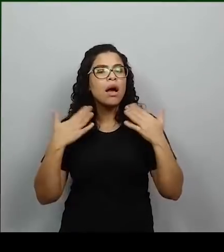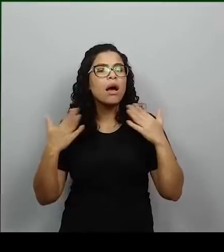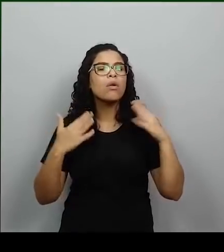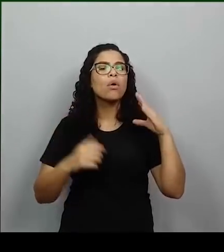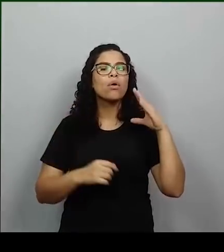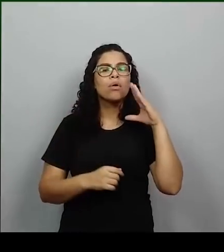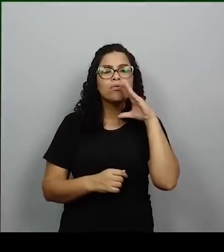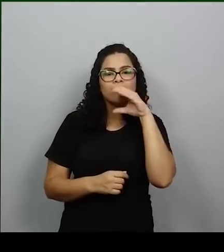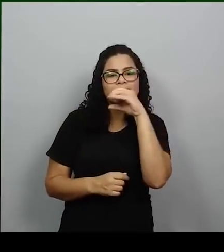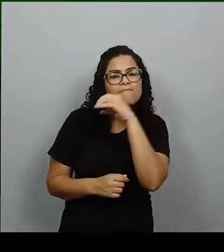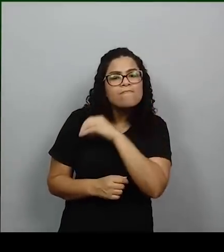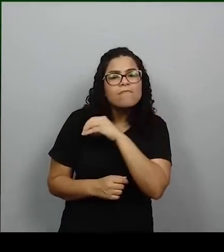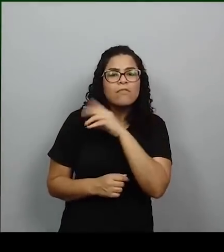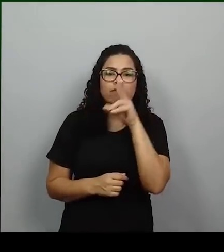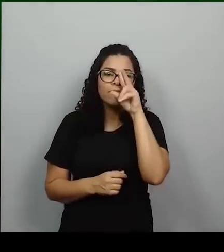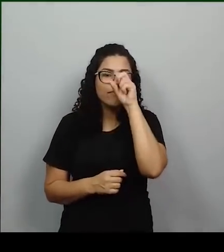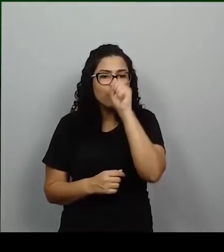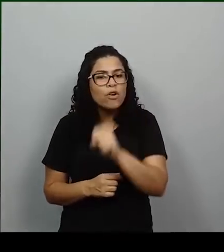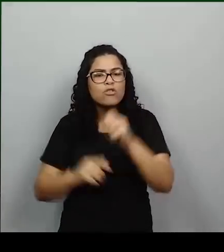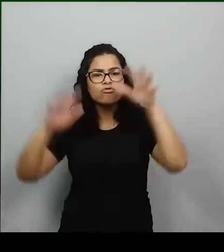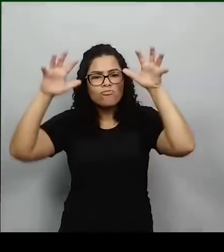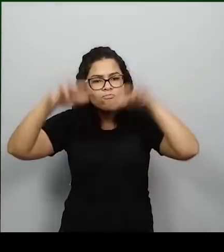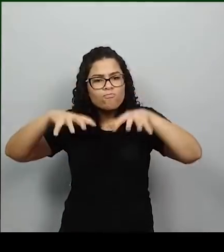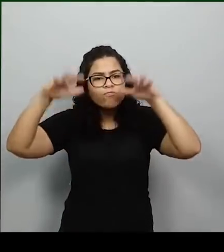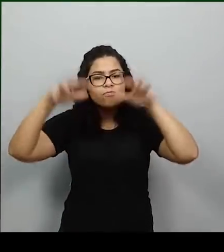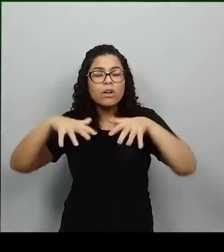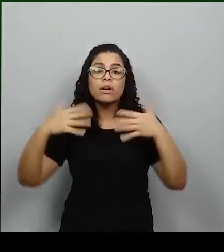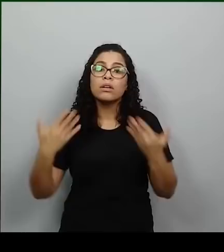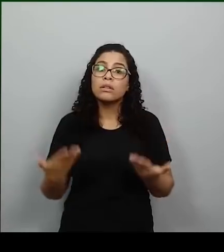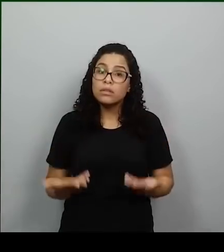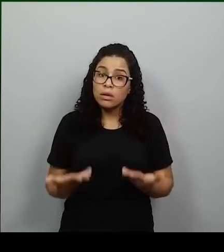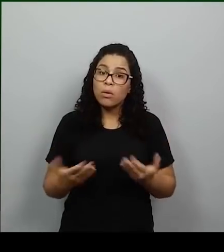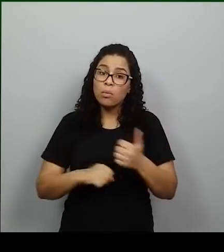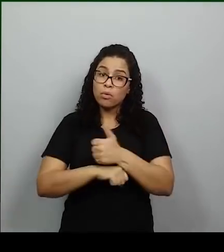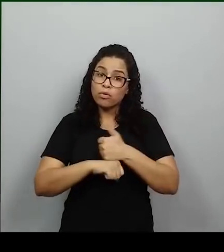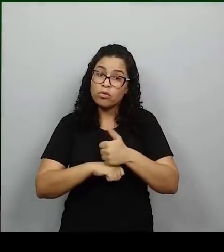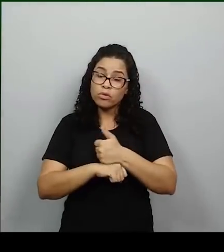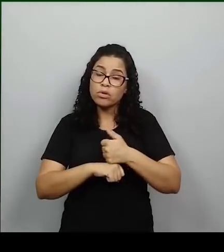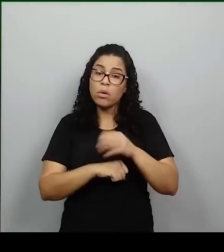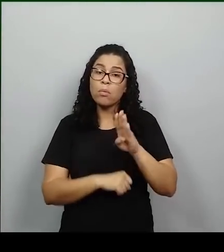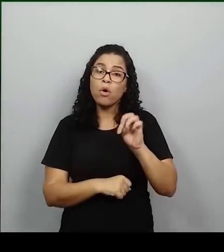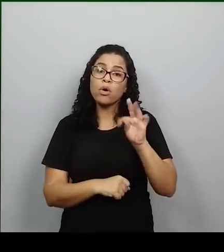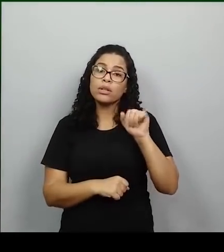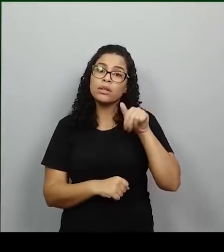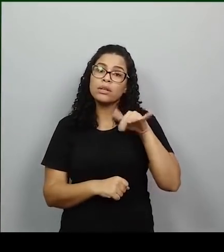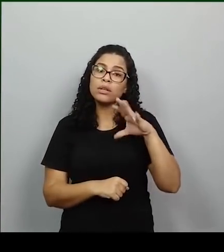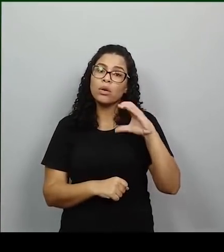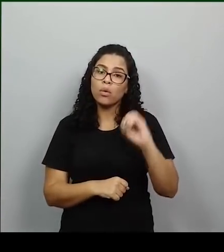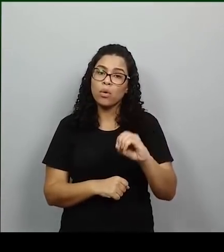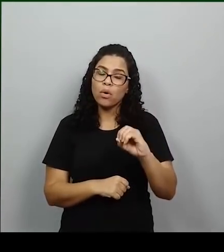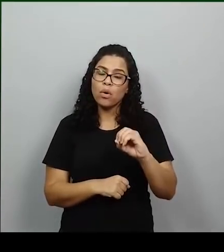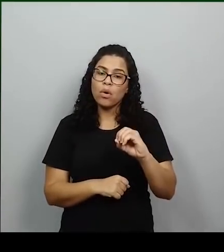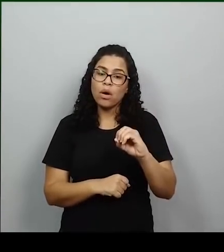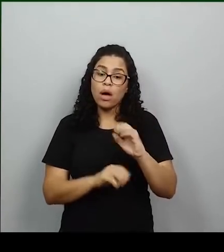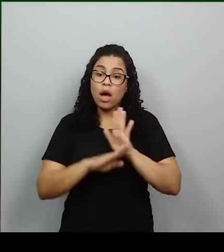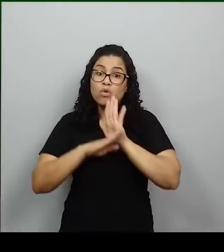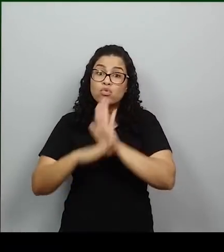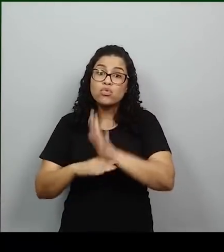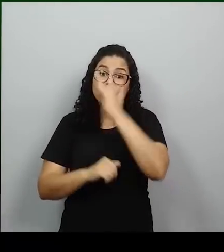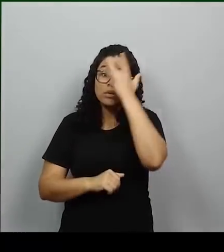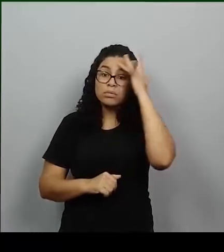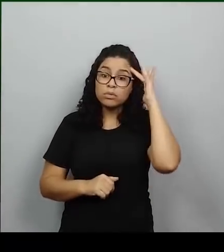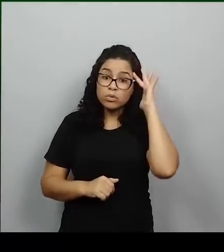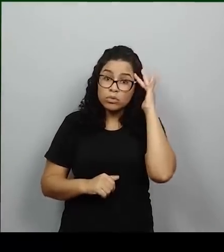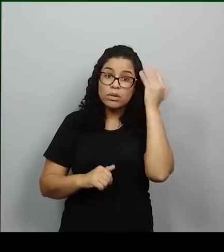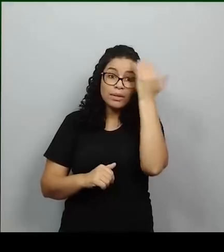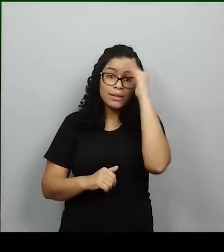calor, tempestades muito fortes. Então, o botânico ele ajuda a população a entender, né, com as suas